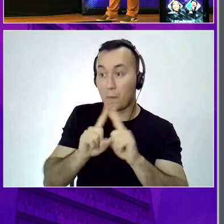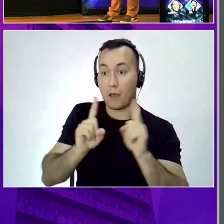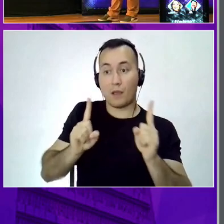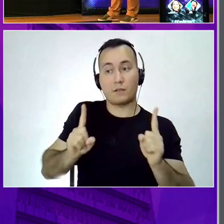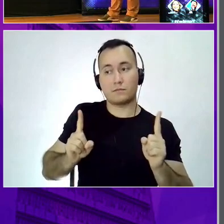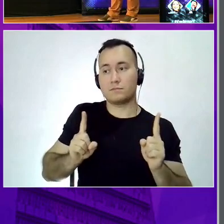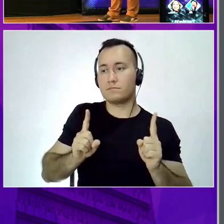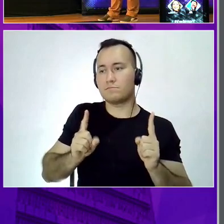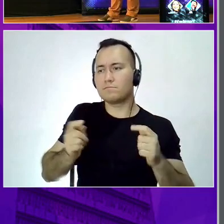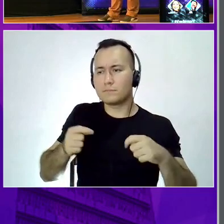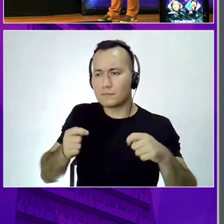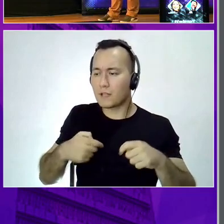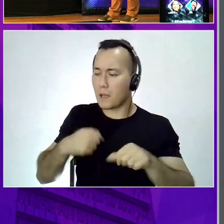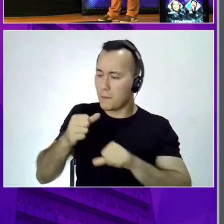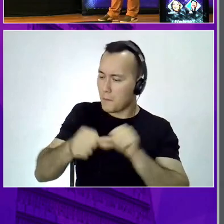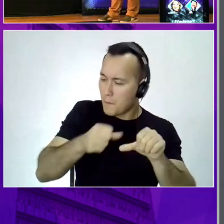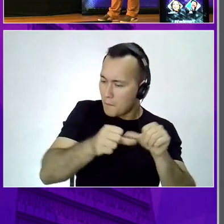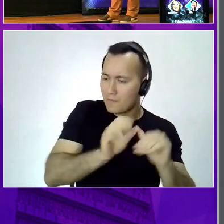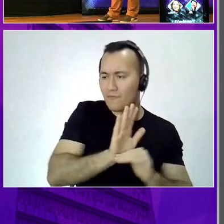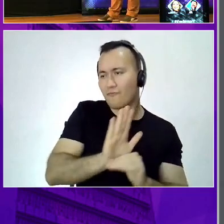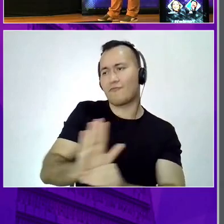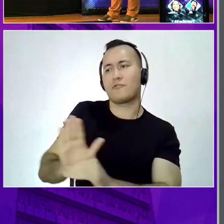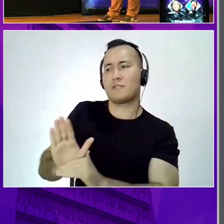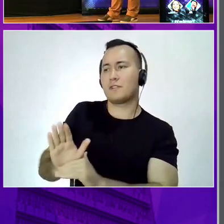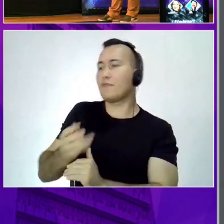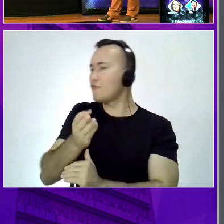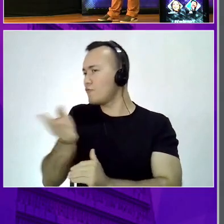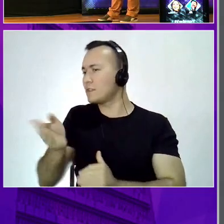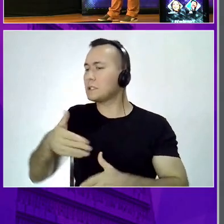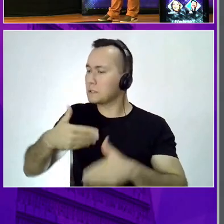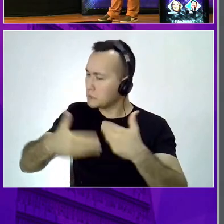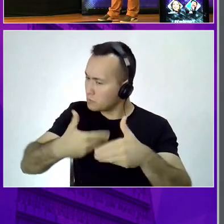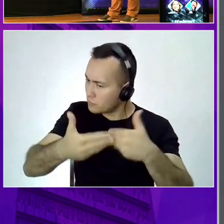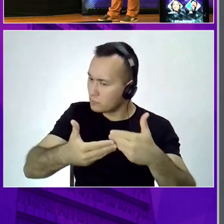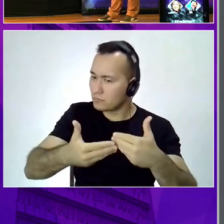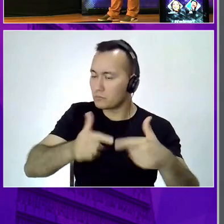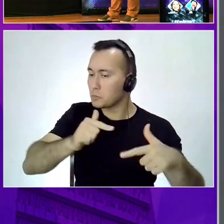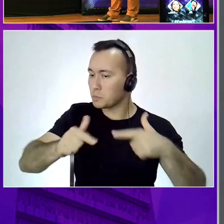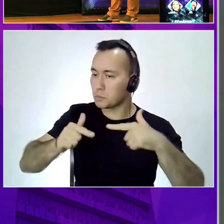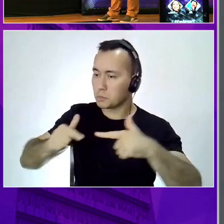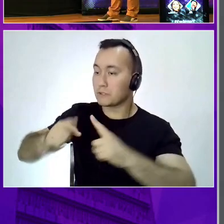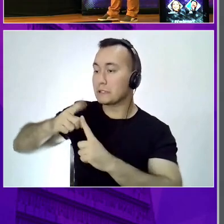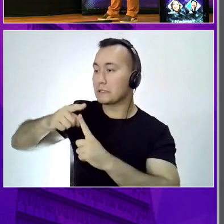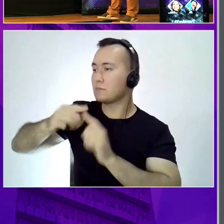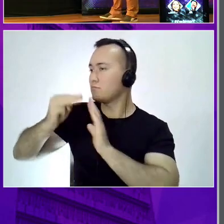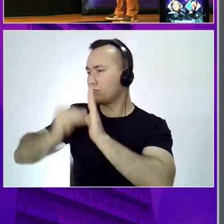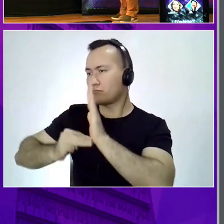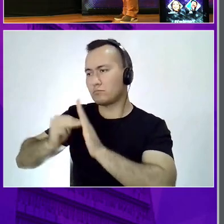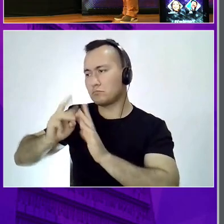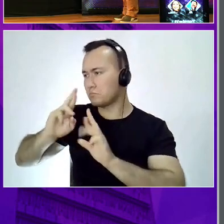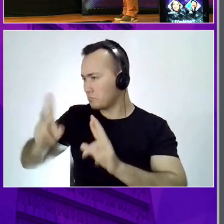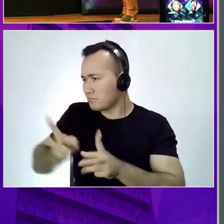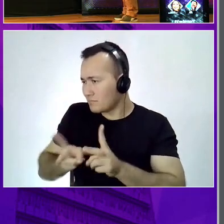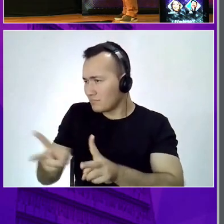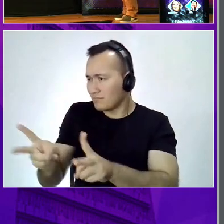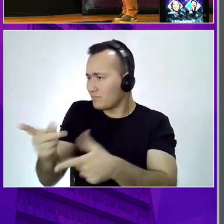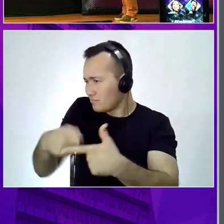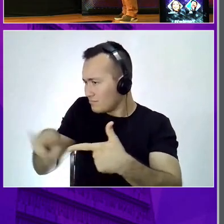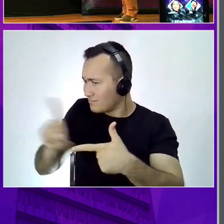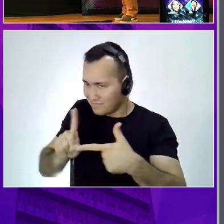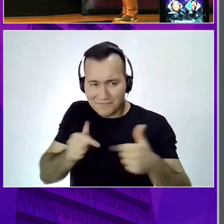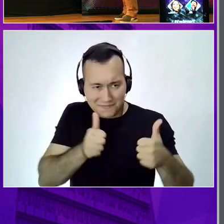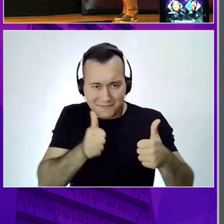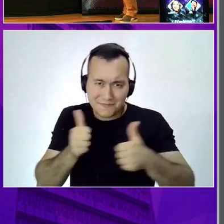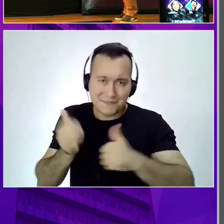isso aqui vai te ajudar a juntar, né, com as outras informações. Então, com base nisso, né, você consegue ter o potencial da mudança,